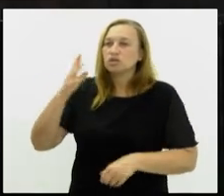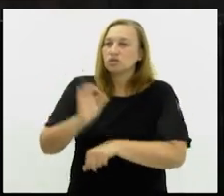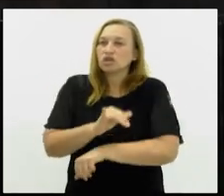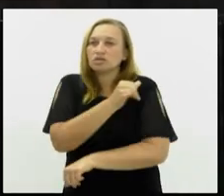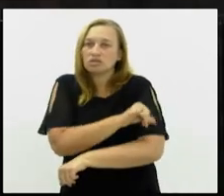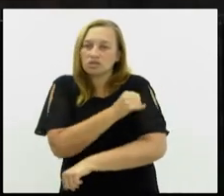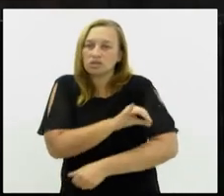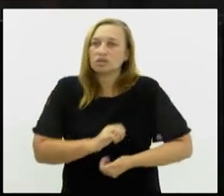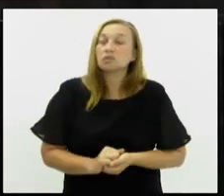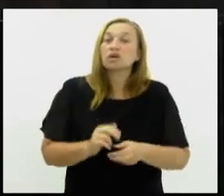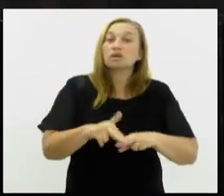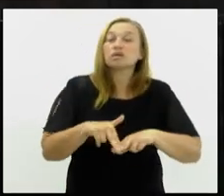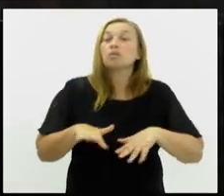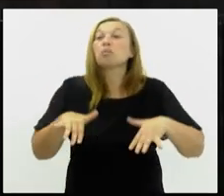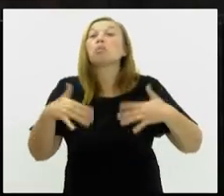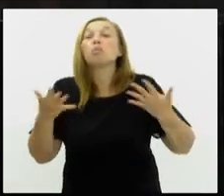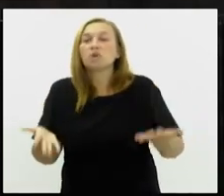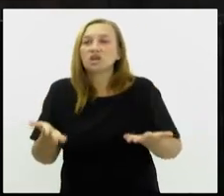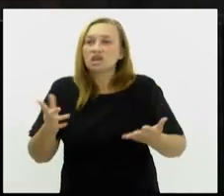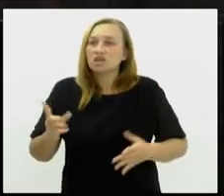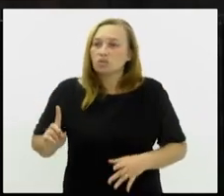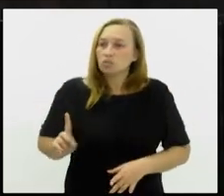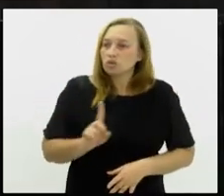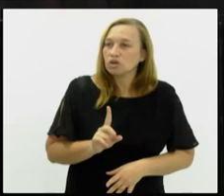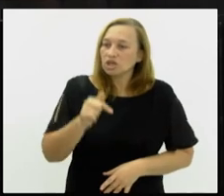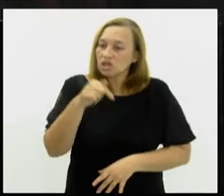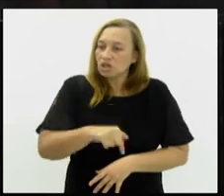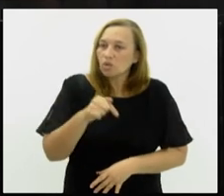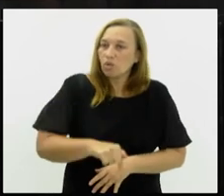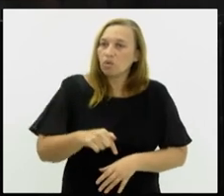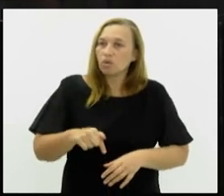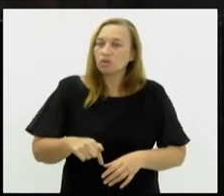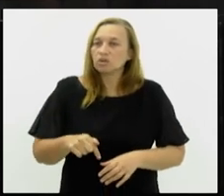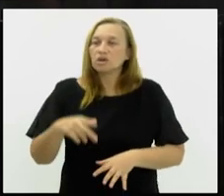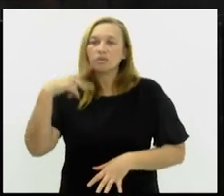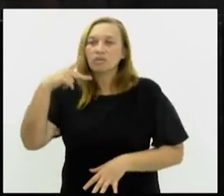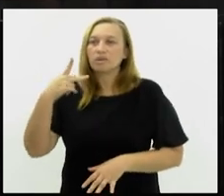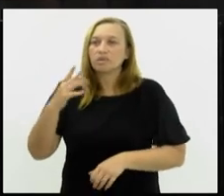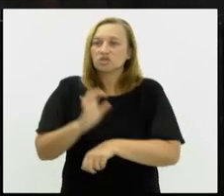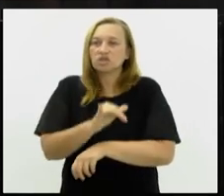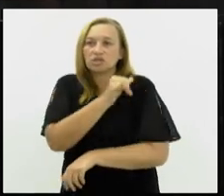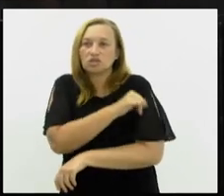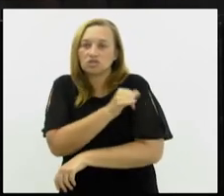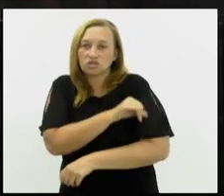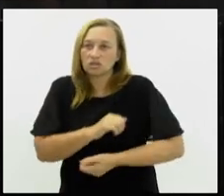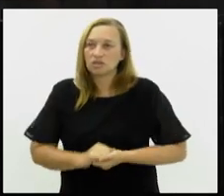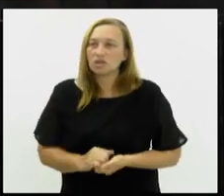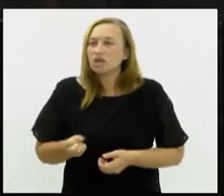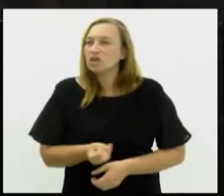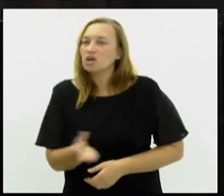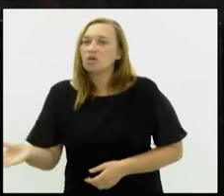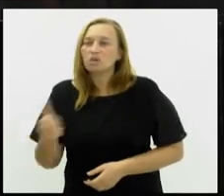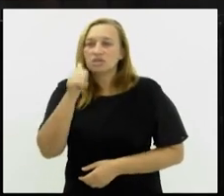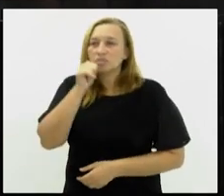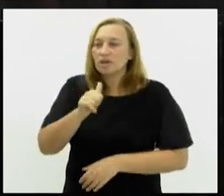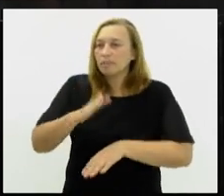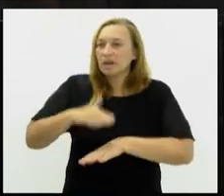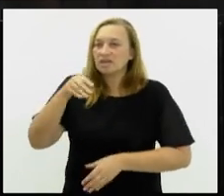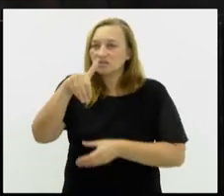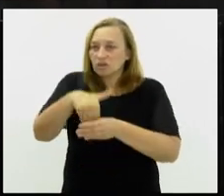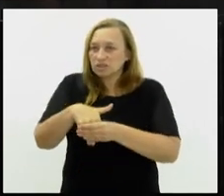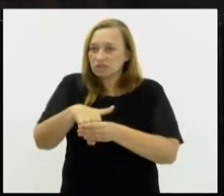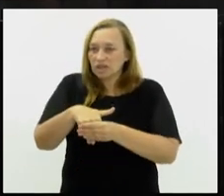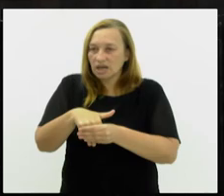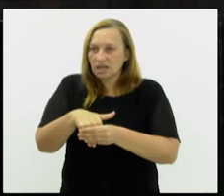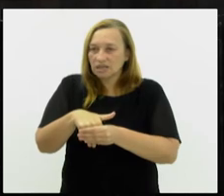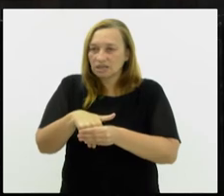Janeiro. Então, por isso, chegar aqui hoje, no Parlamento do Estado do Rio de Janeiro, enquanto a mulher mais votada da história